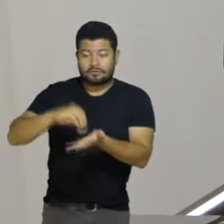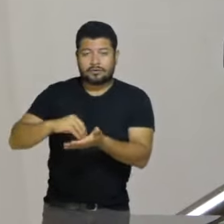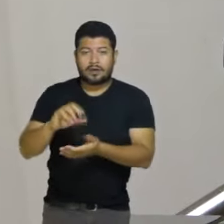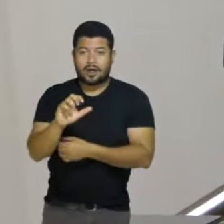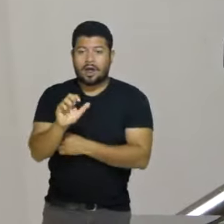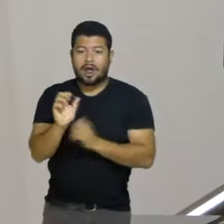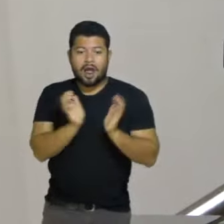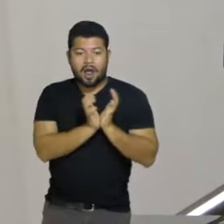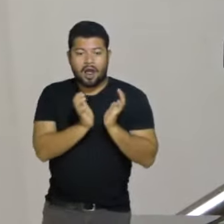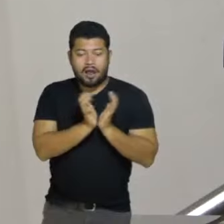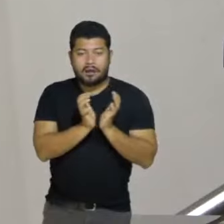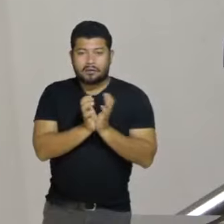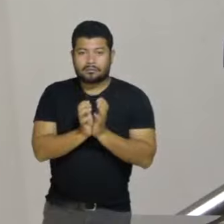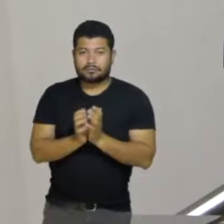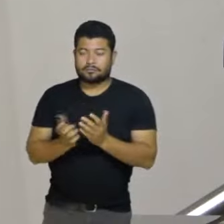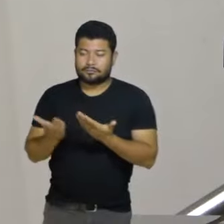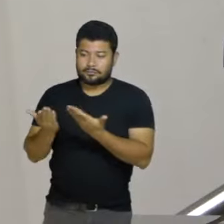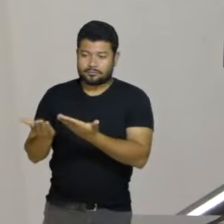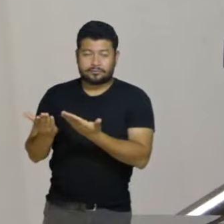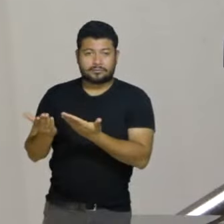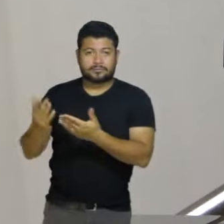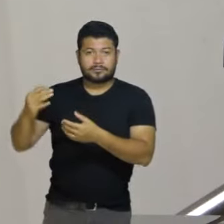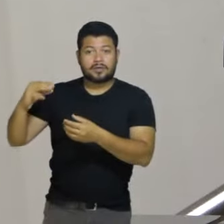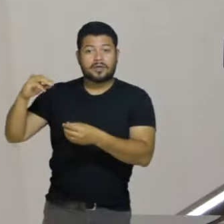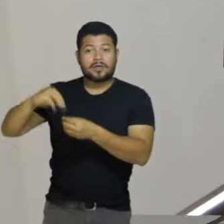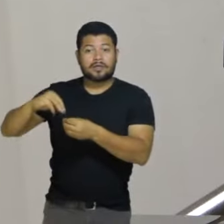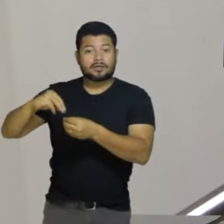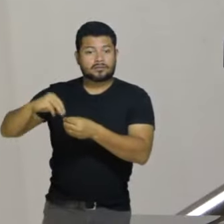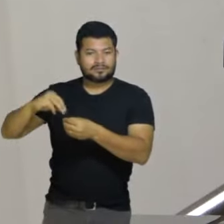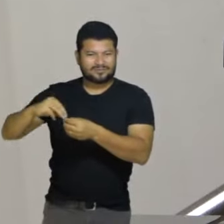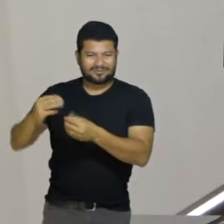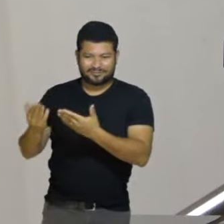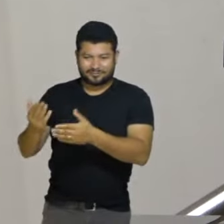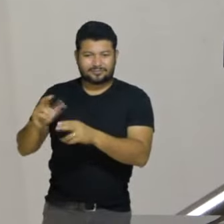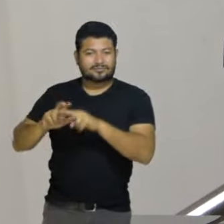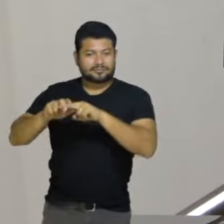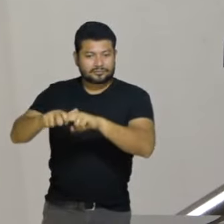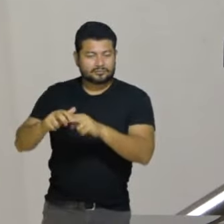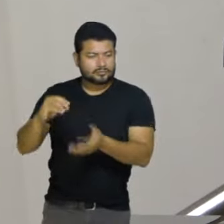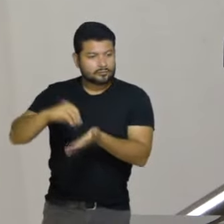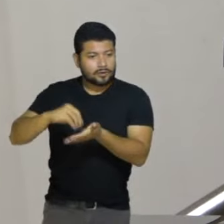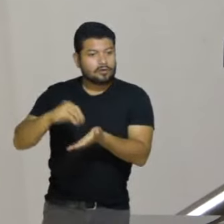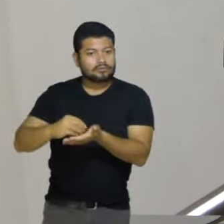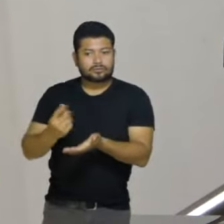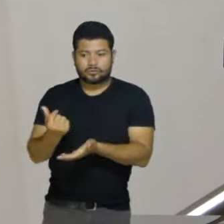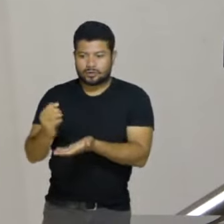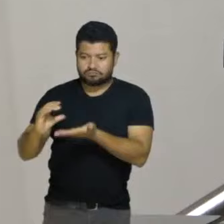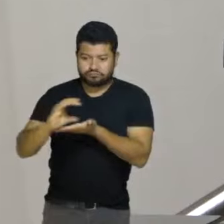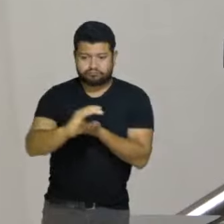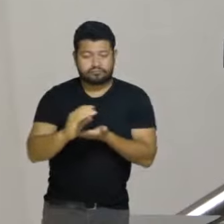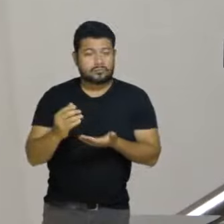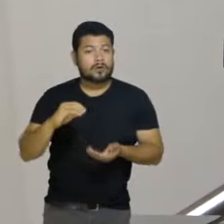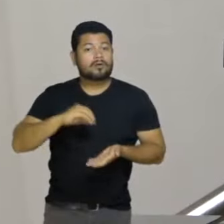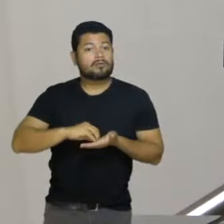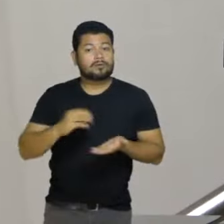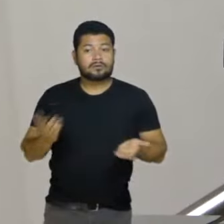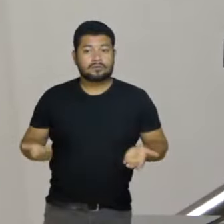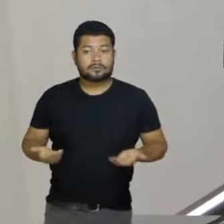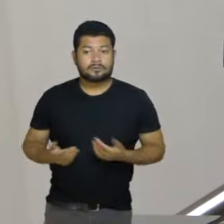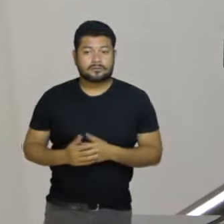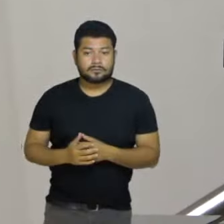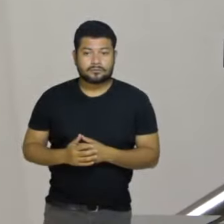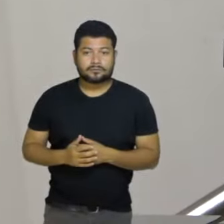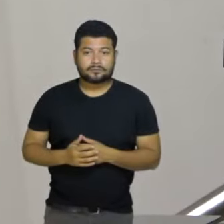de Tijucas também não recebeu as suas emendas impositivas daquele município. O município, quando está com as contas em